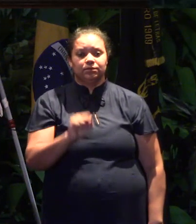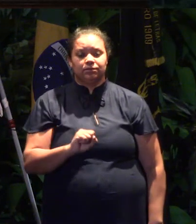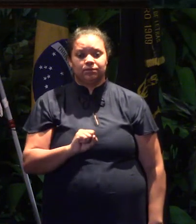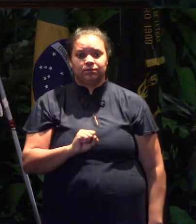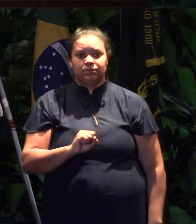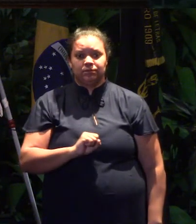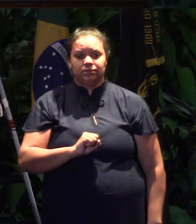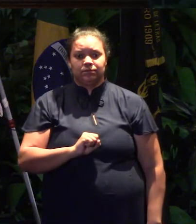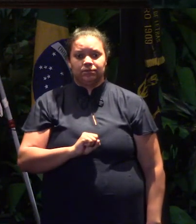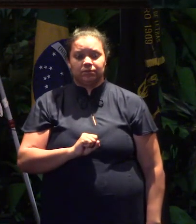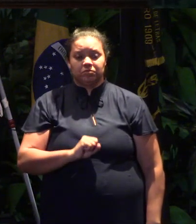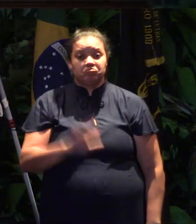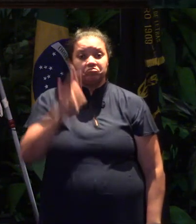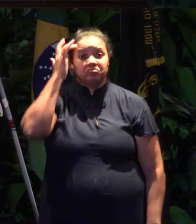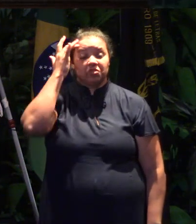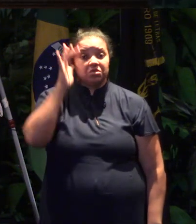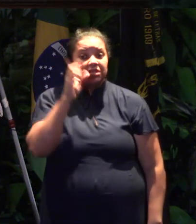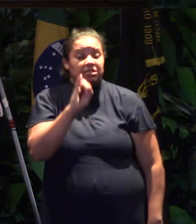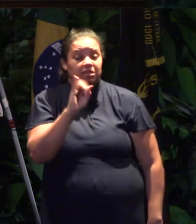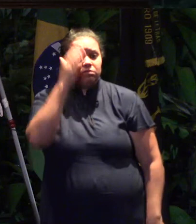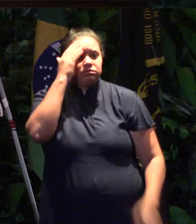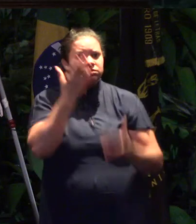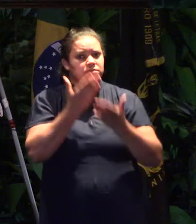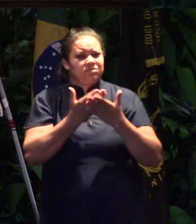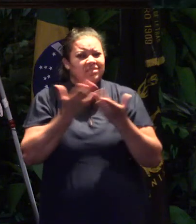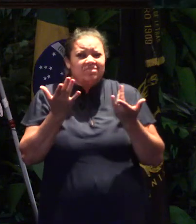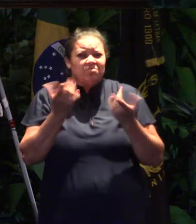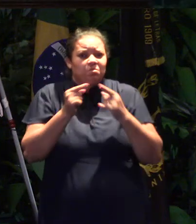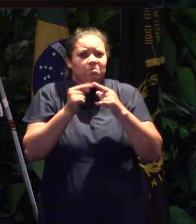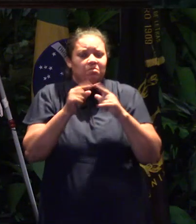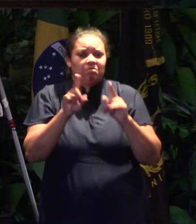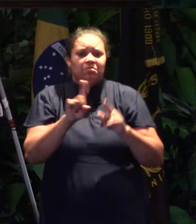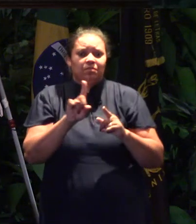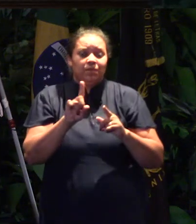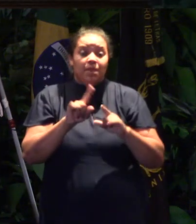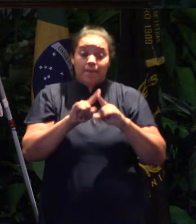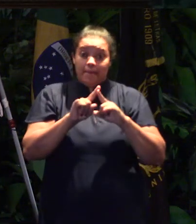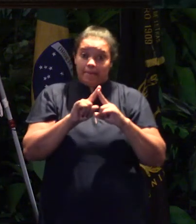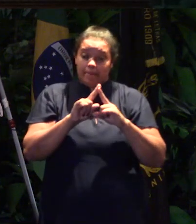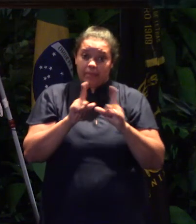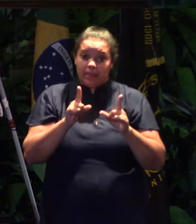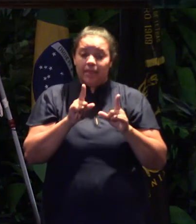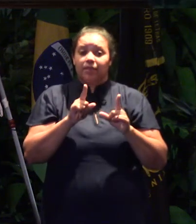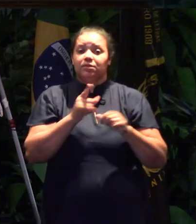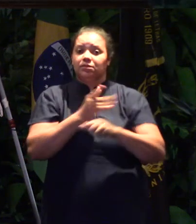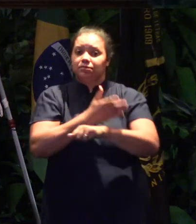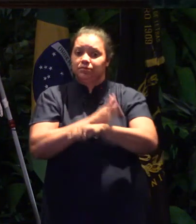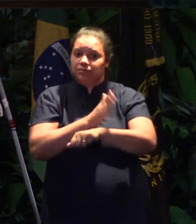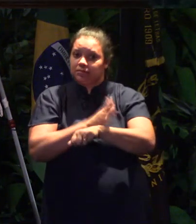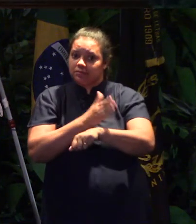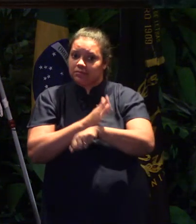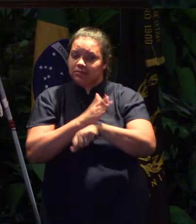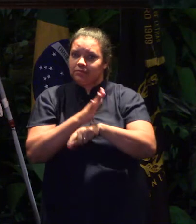Isso eu acho que, não sei se é uma questão de confiança, eu acho que não tem nada a ver com confiança, mas assim, tem a ver com o exercício de um